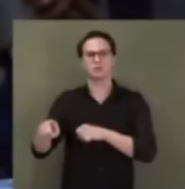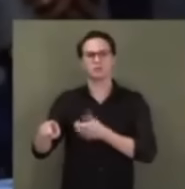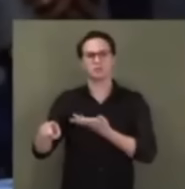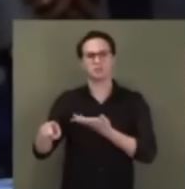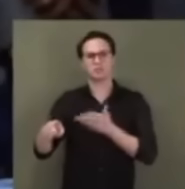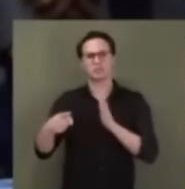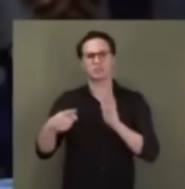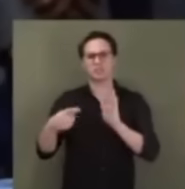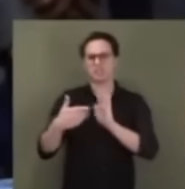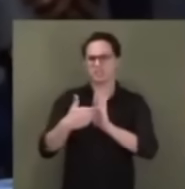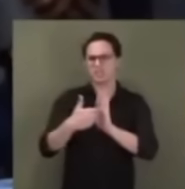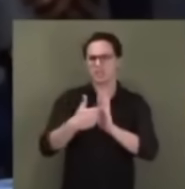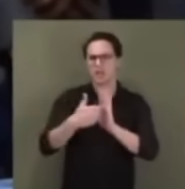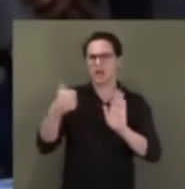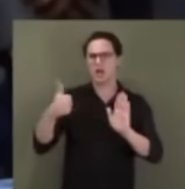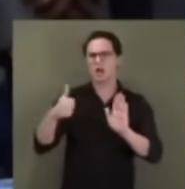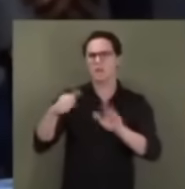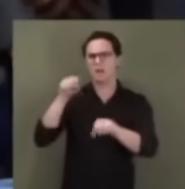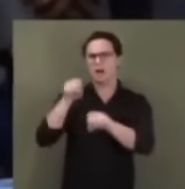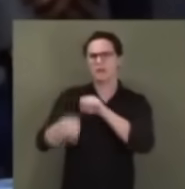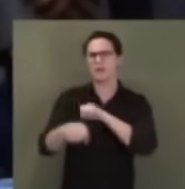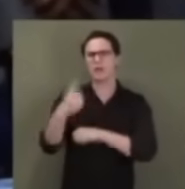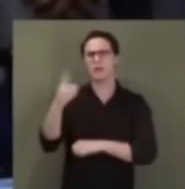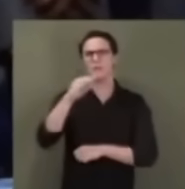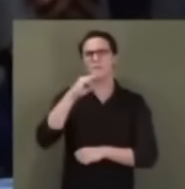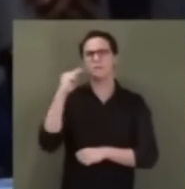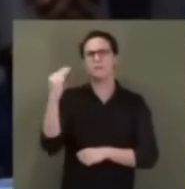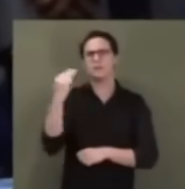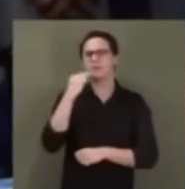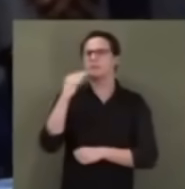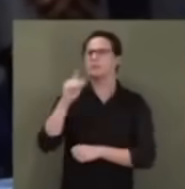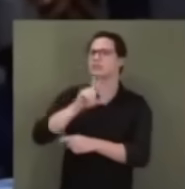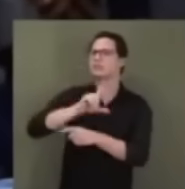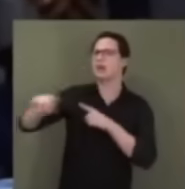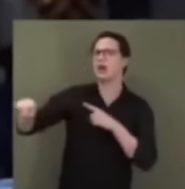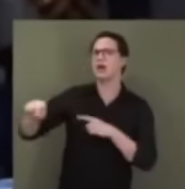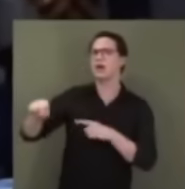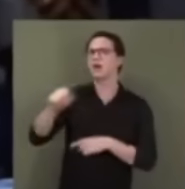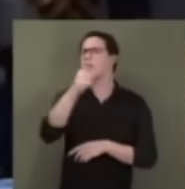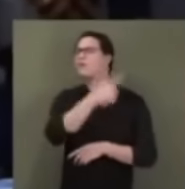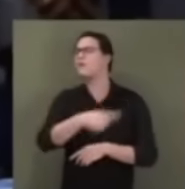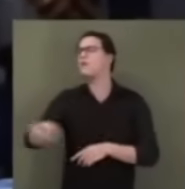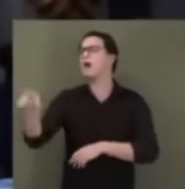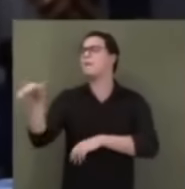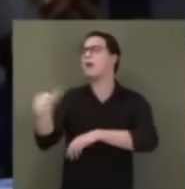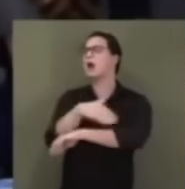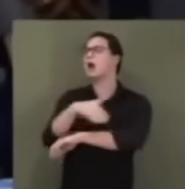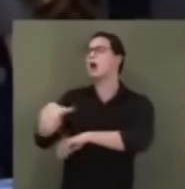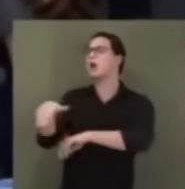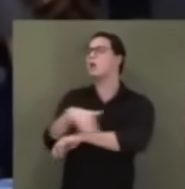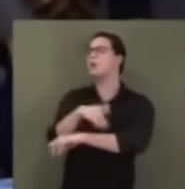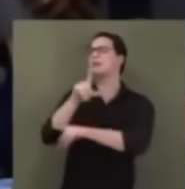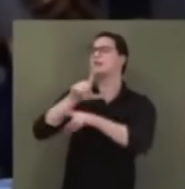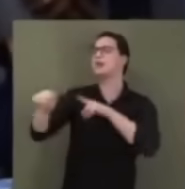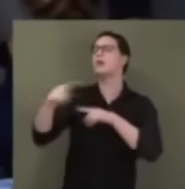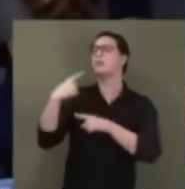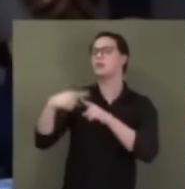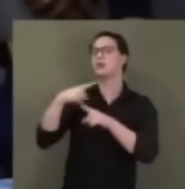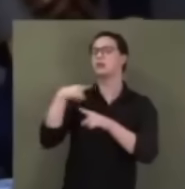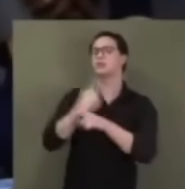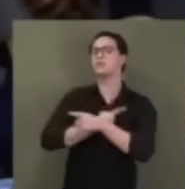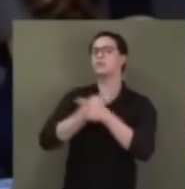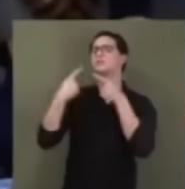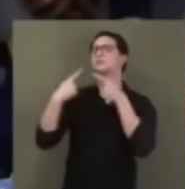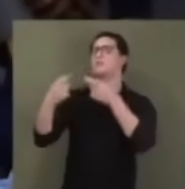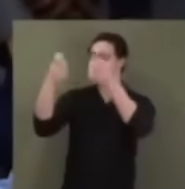palestinos dizer vocês saiam daqui vão pro gueto sai daqui porque nós vamos atacar me